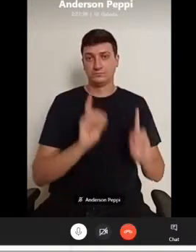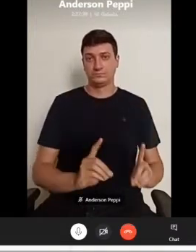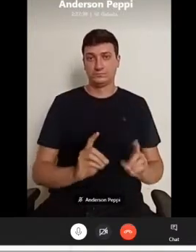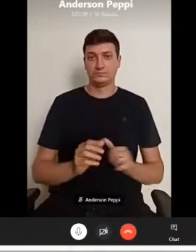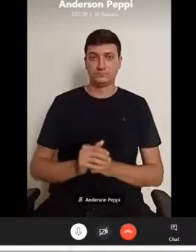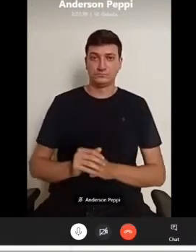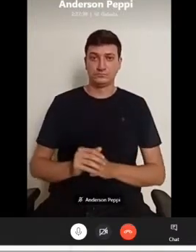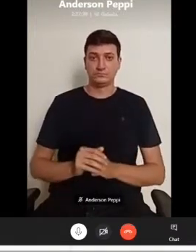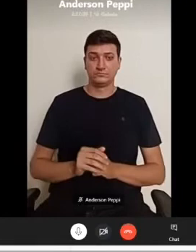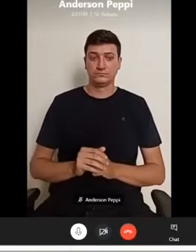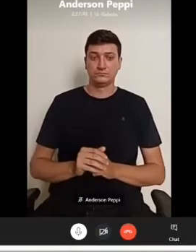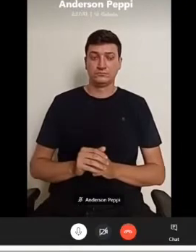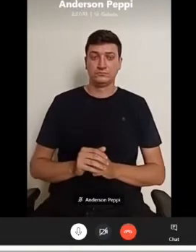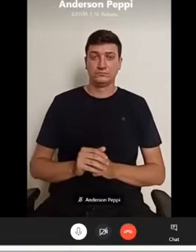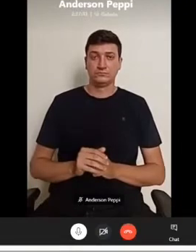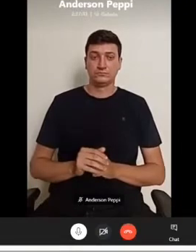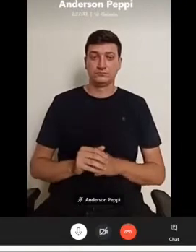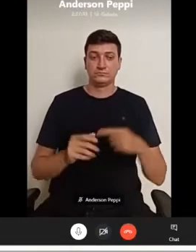André Rogério Barbosa,